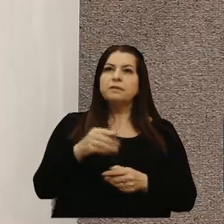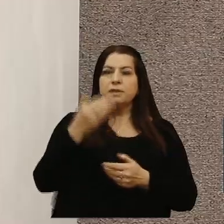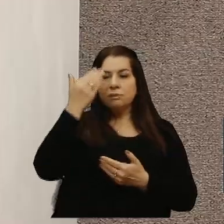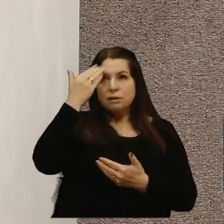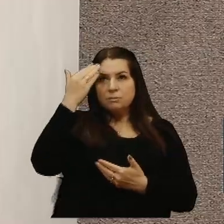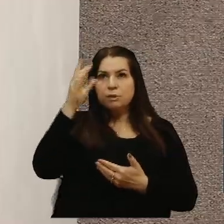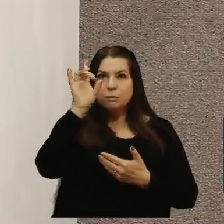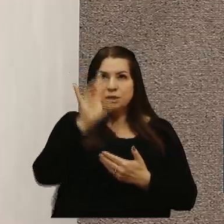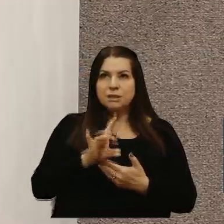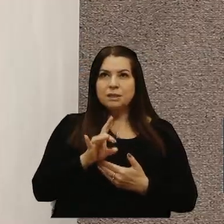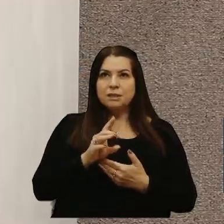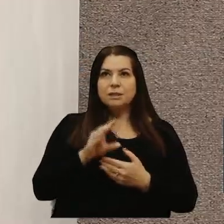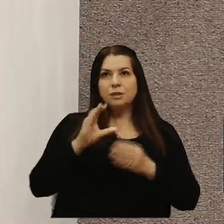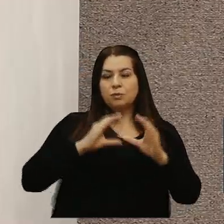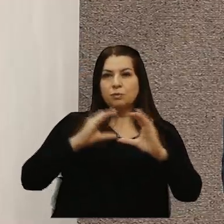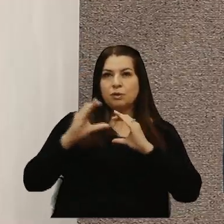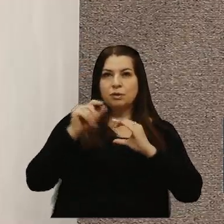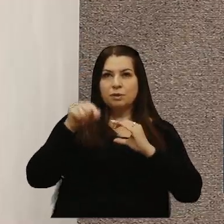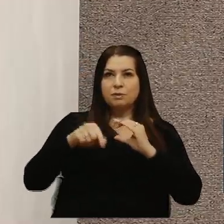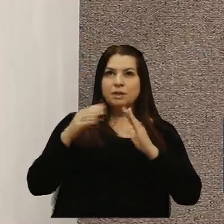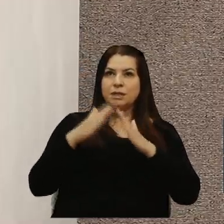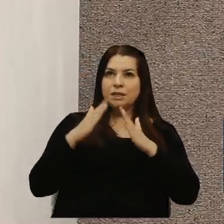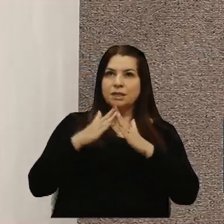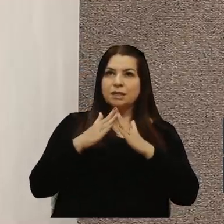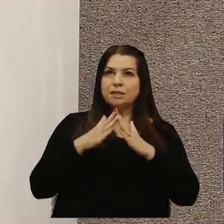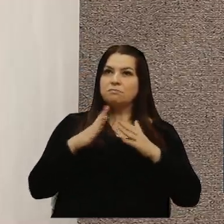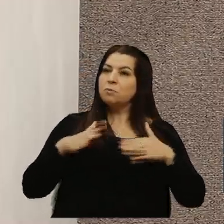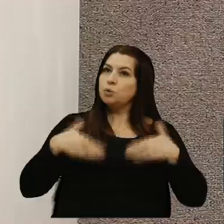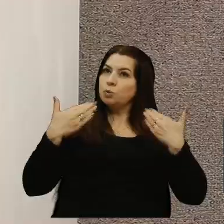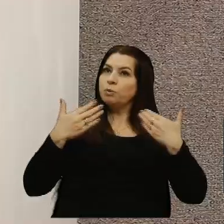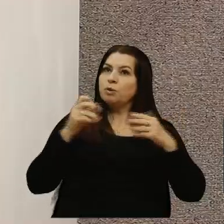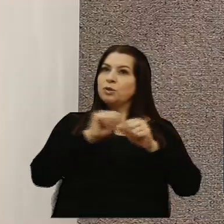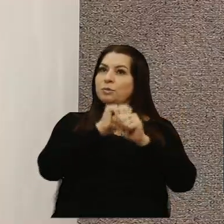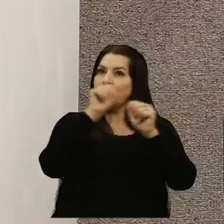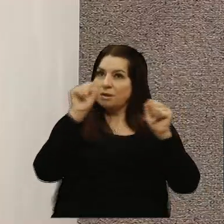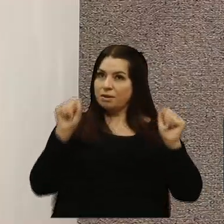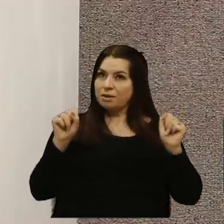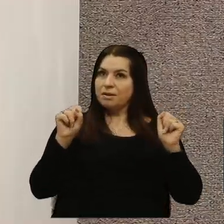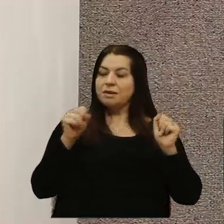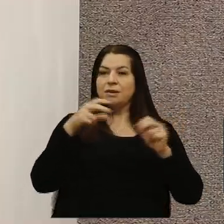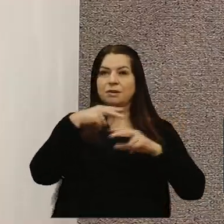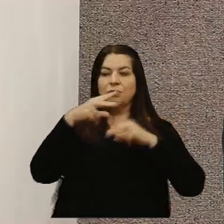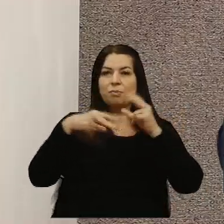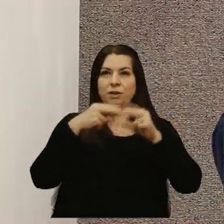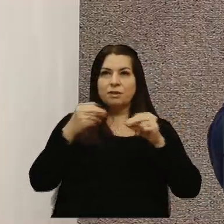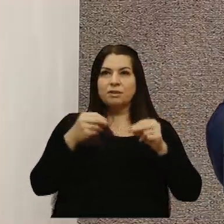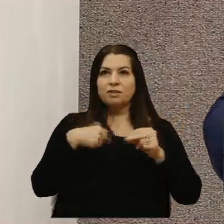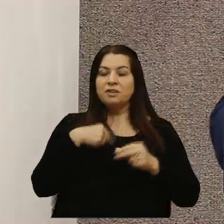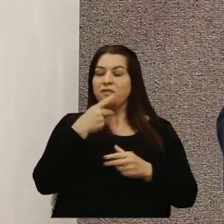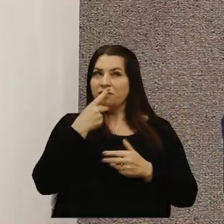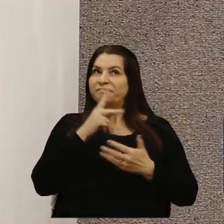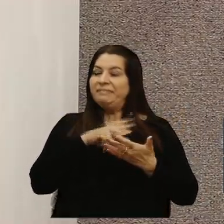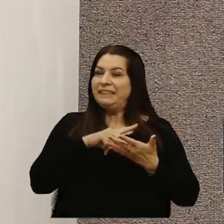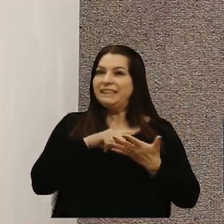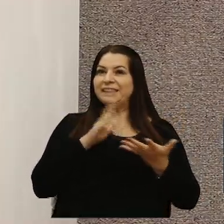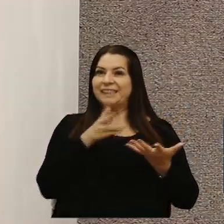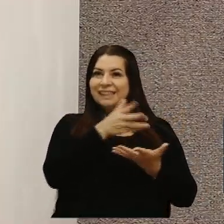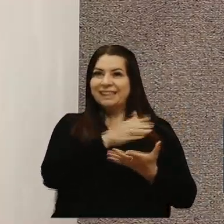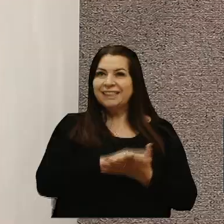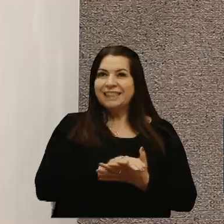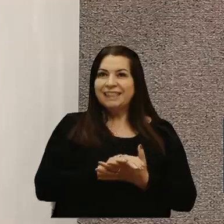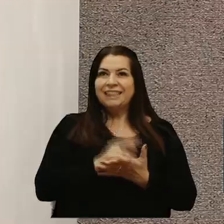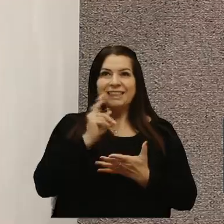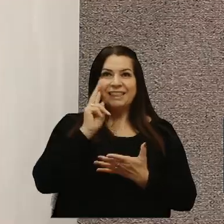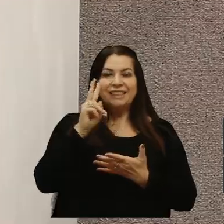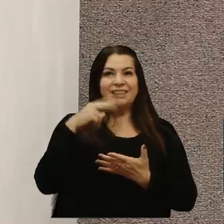agradecimento especial ao pessoal da comunicação aqui da casa, que nos surpreendeu nessa manhã, né, com um presente. E eu confesso que quando está lá o seu, né, eu já vi o